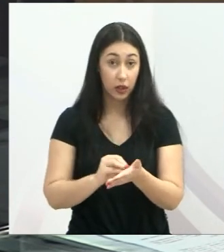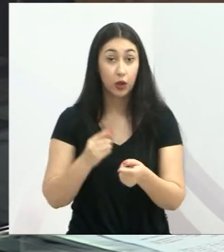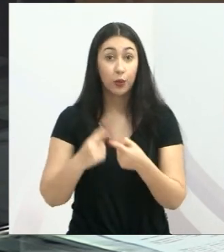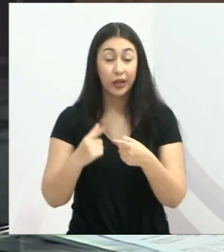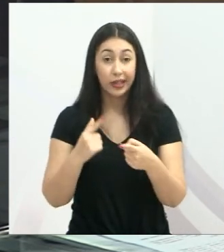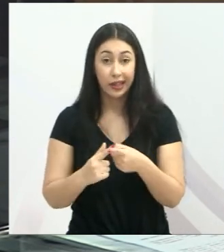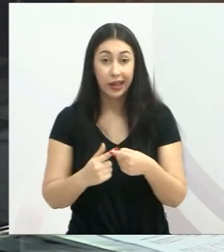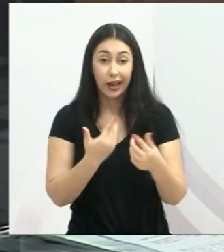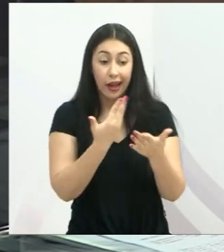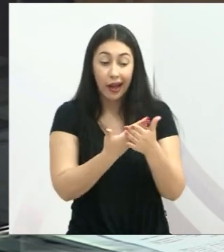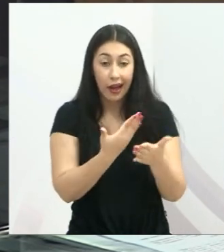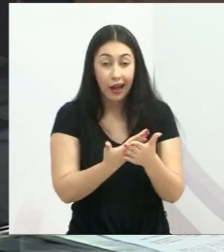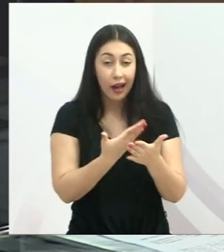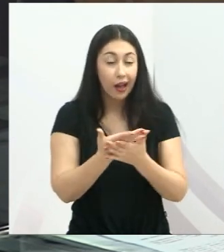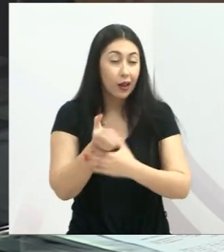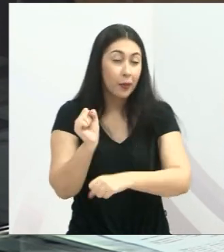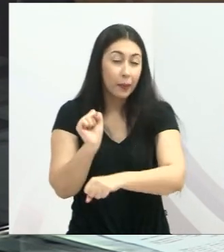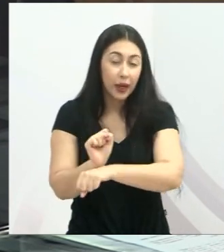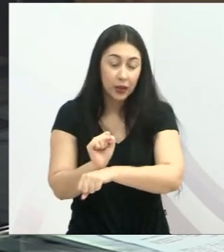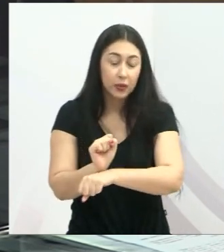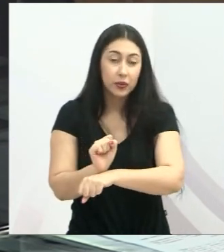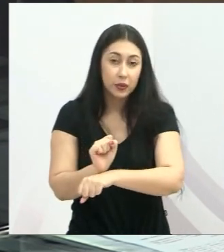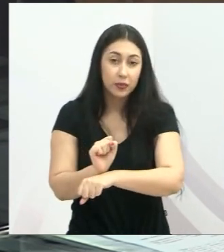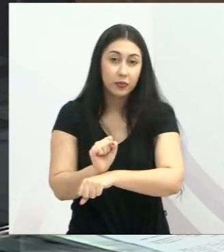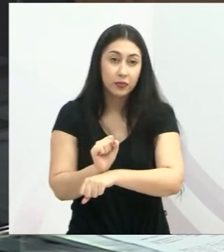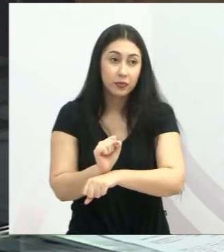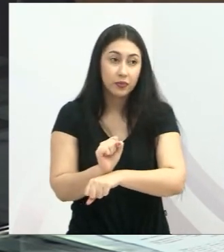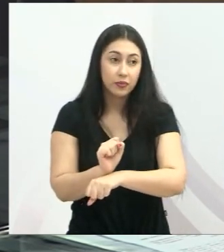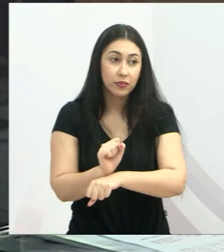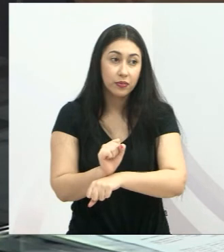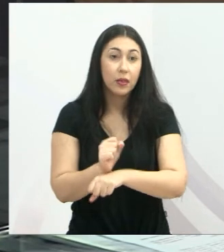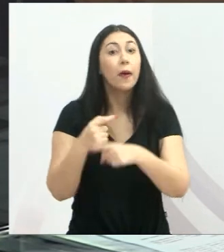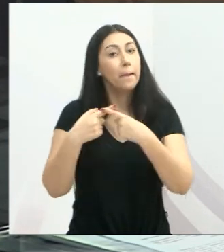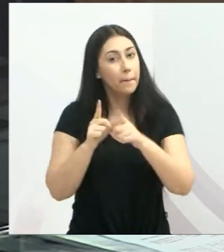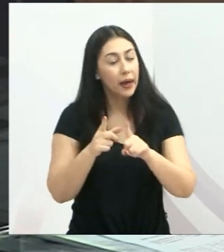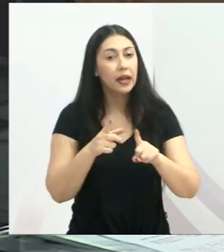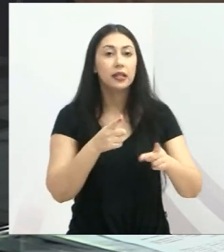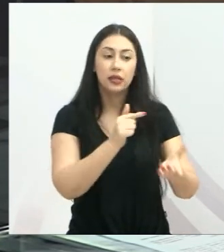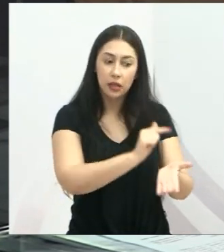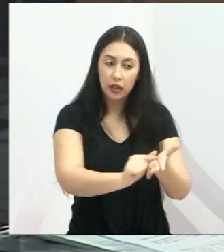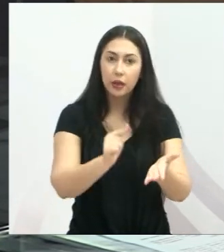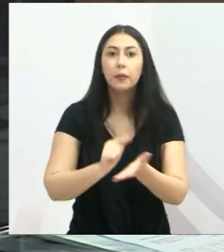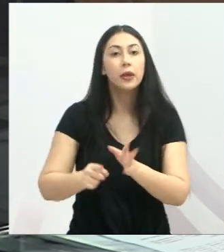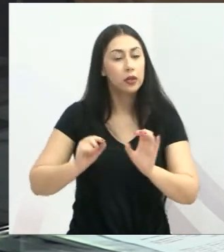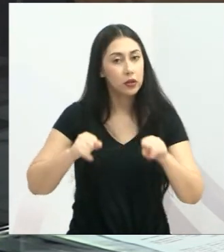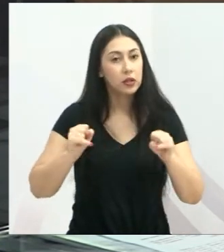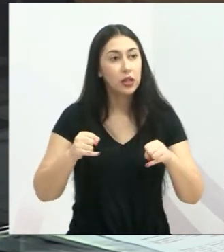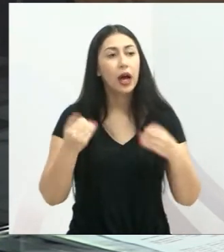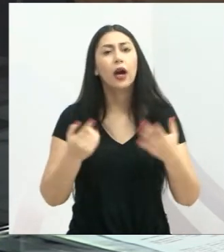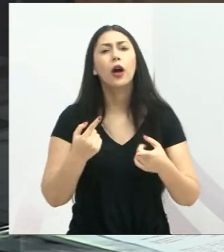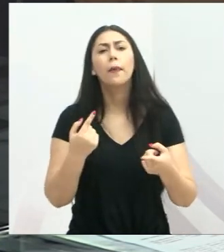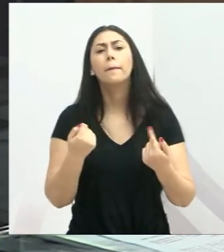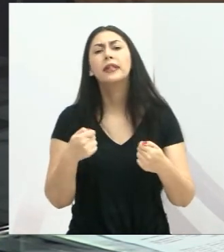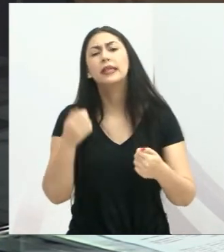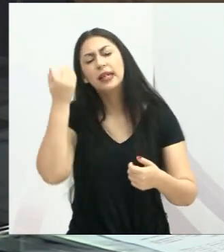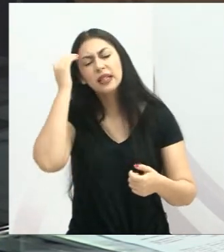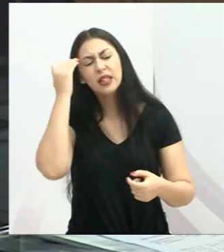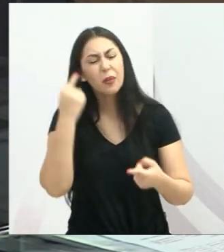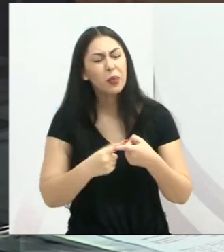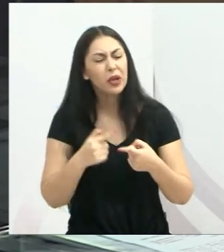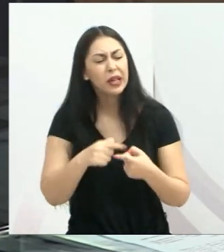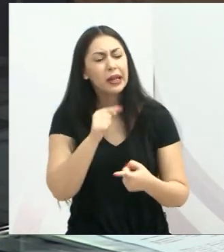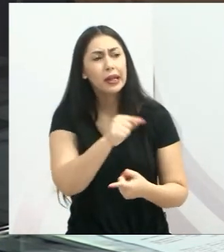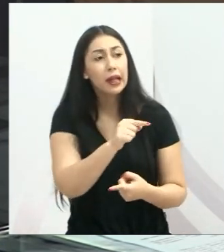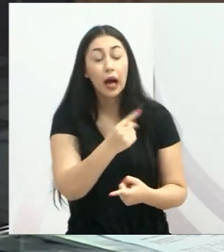as aulas, as manutenções têm sido feitas. Agora a gente precisa realmente saber o porquê dessa única